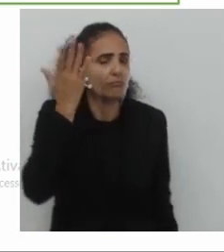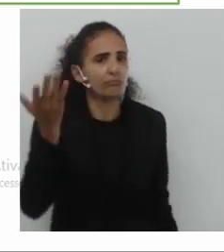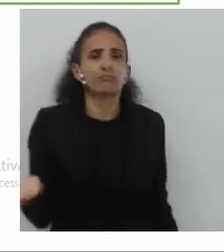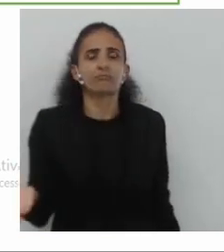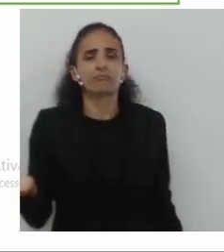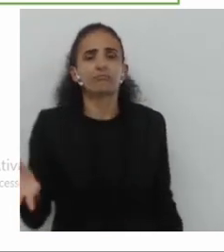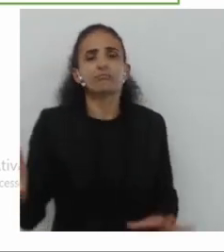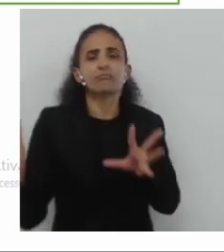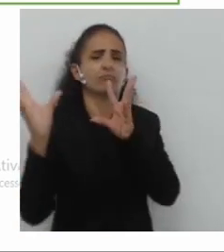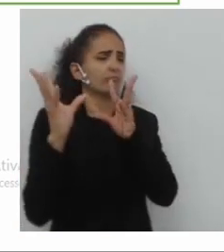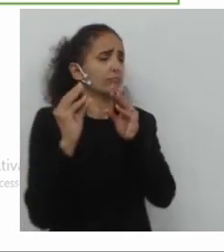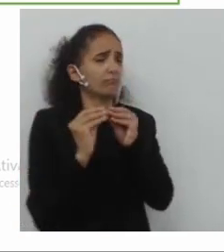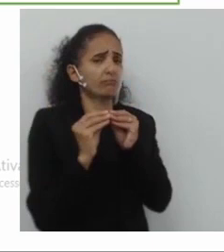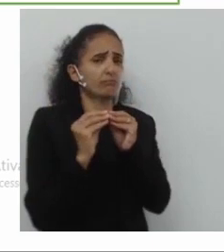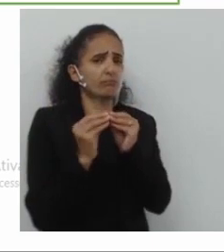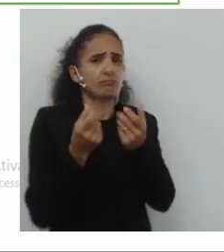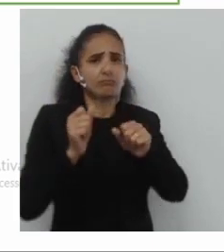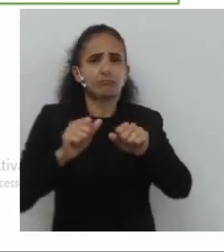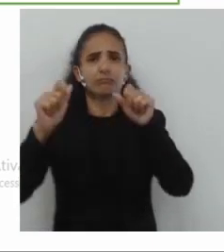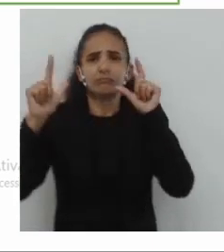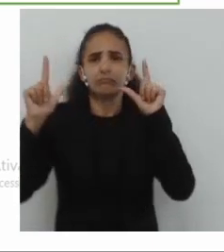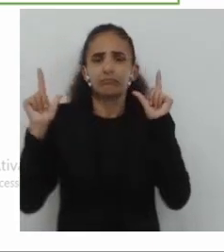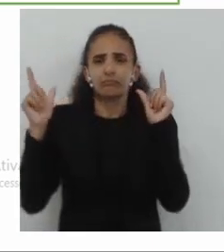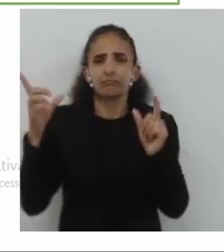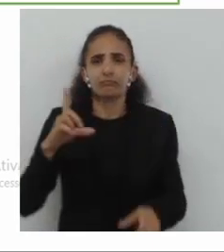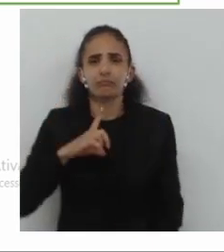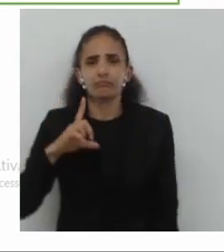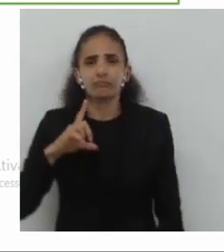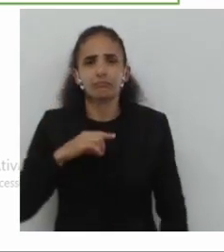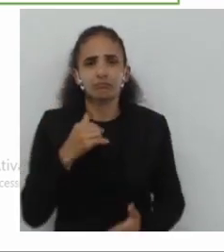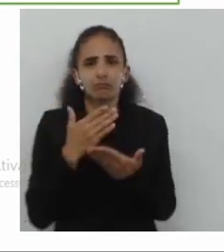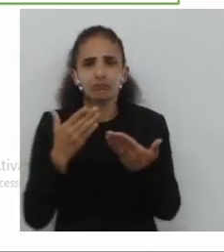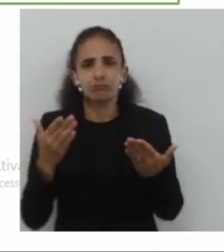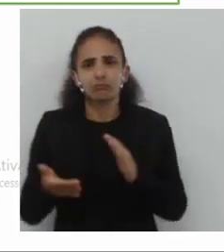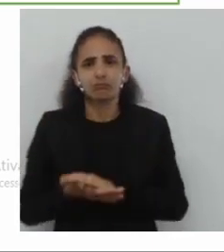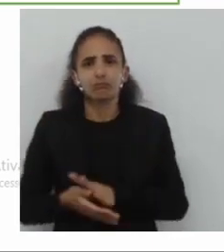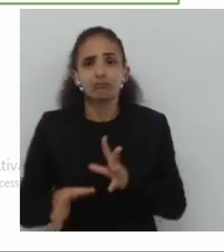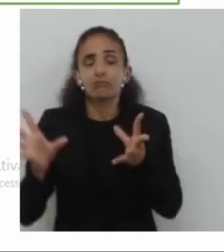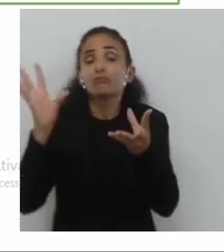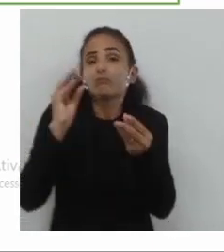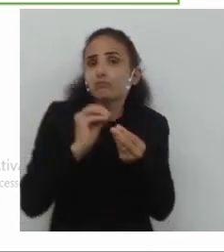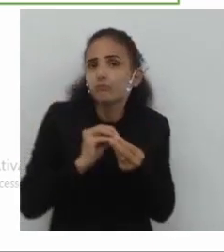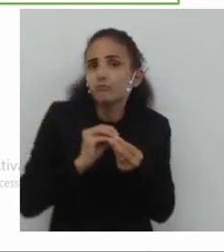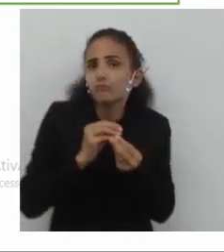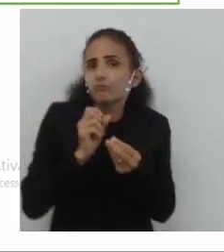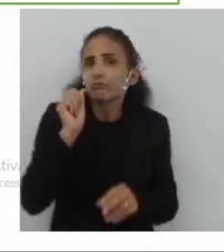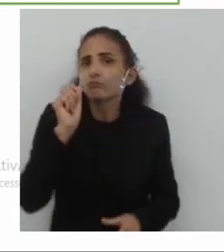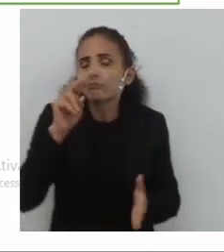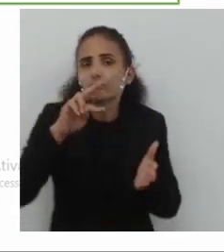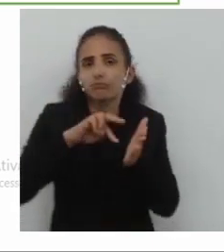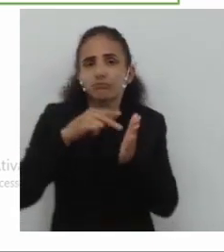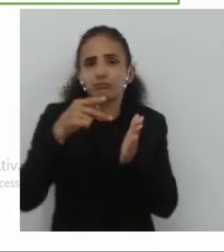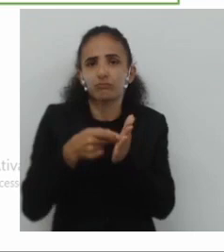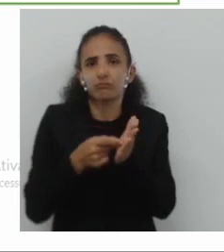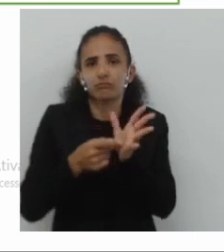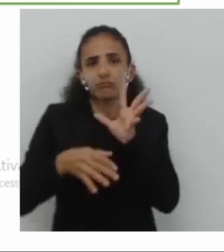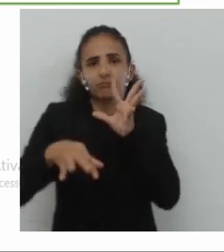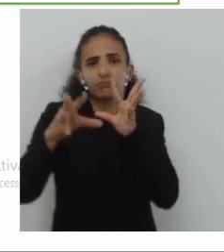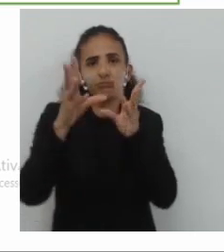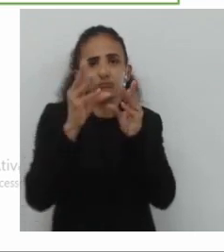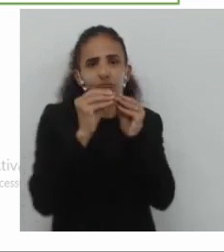raciocínio é a síntese mesmo. Na tela, nós temos aqui o seguinte: resumo. O que é o resumo? É uma